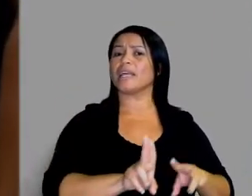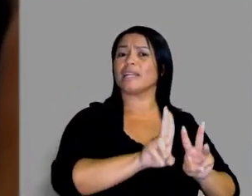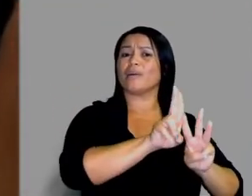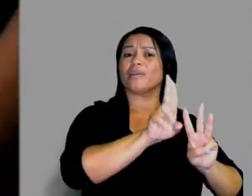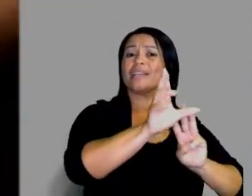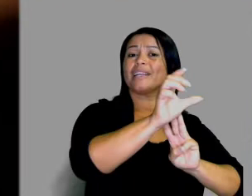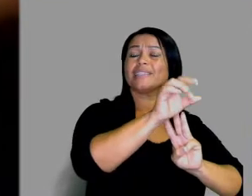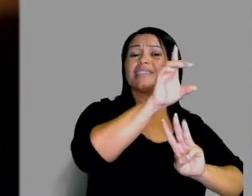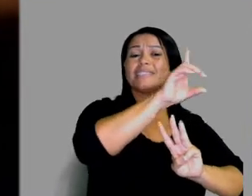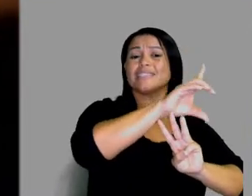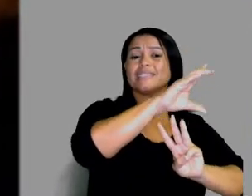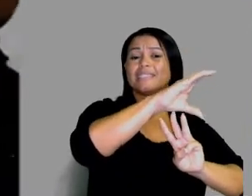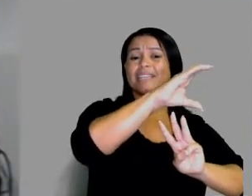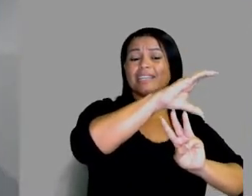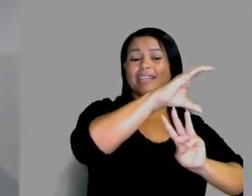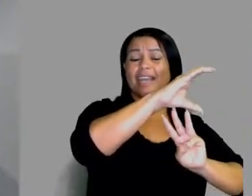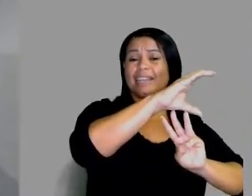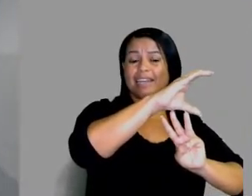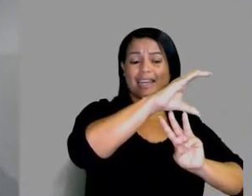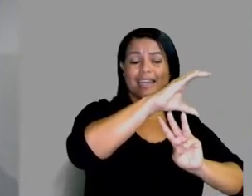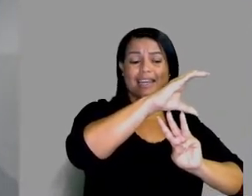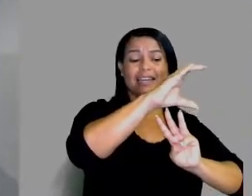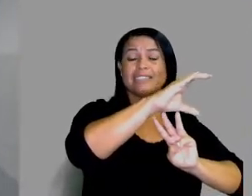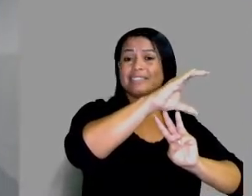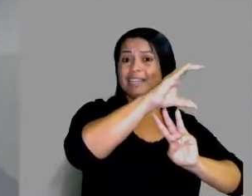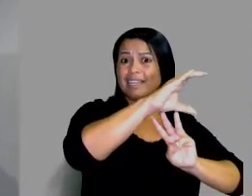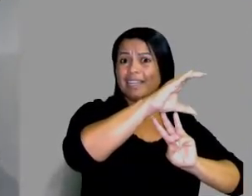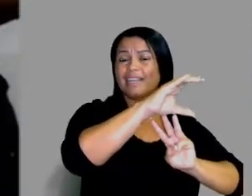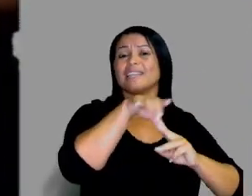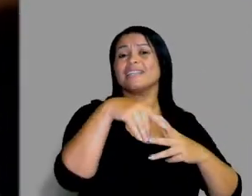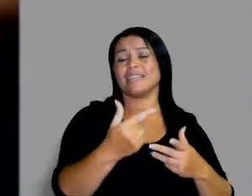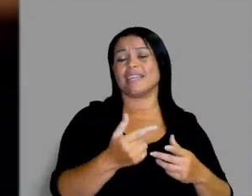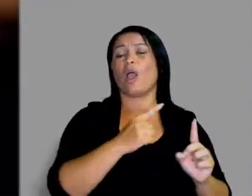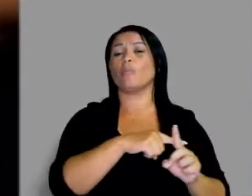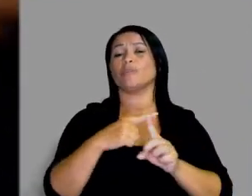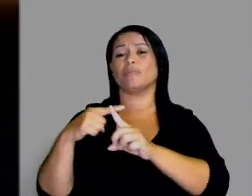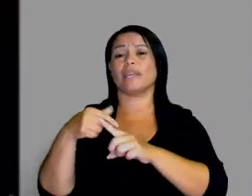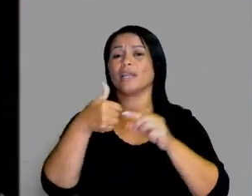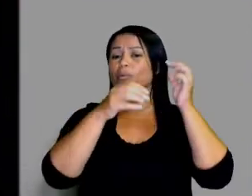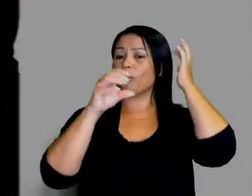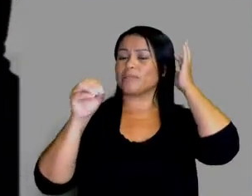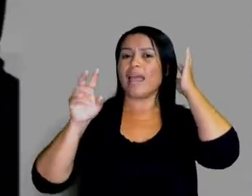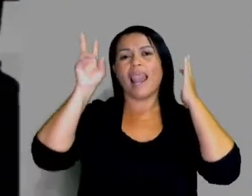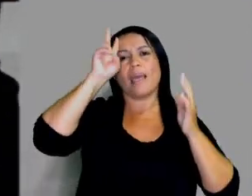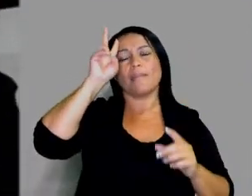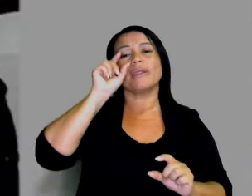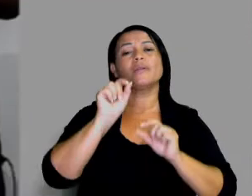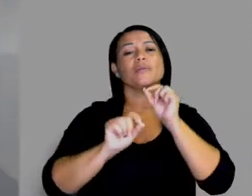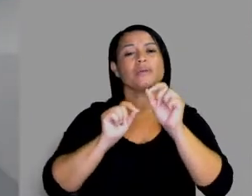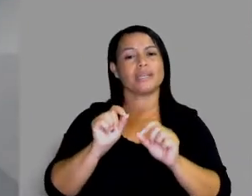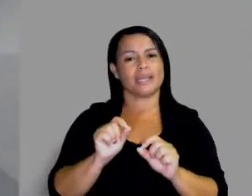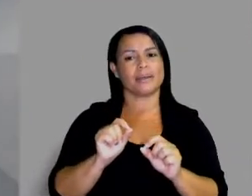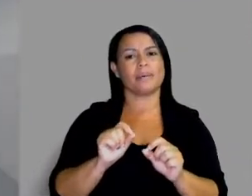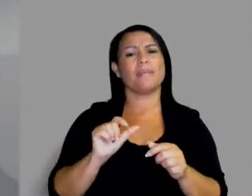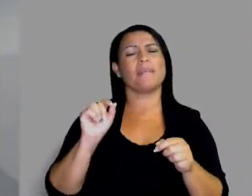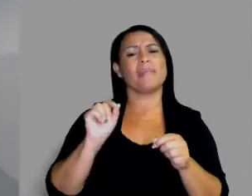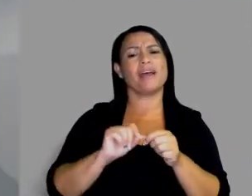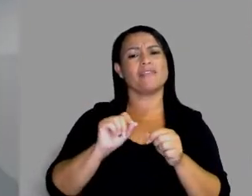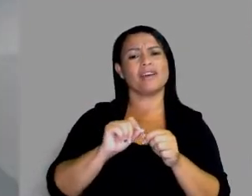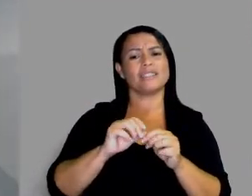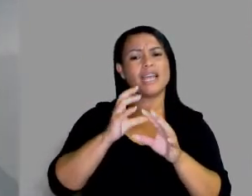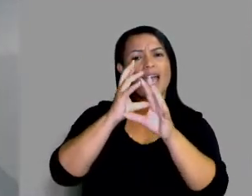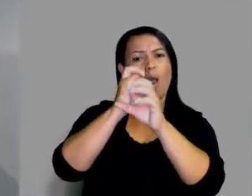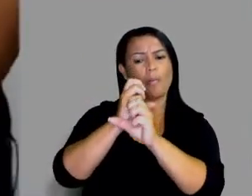unidade de centena, ou seja, seria multiplicado por 100. Lembrando que, para fazer